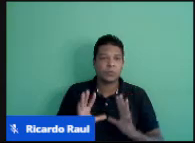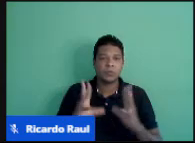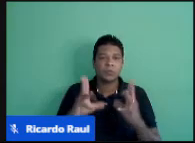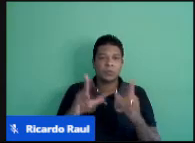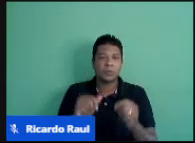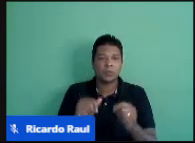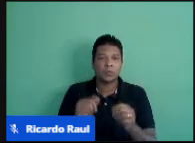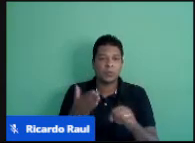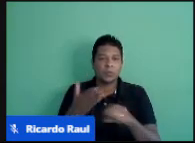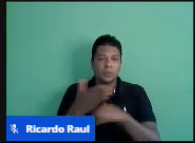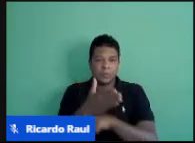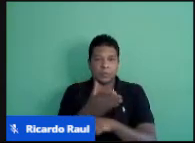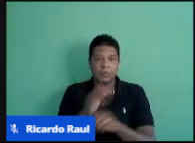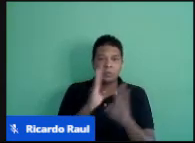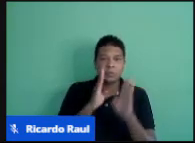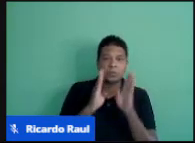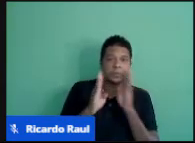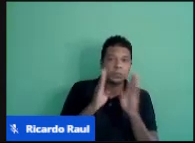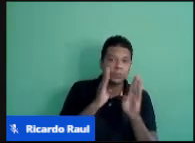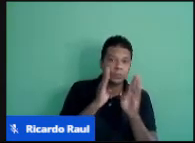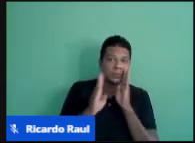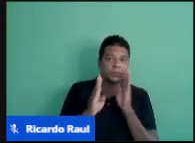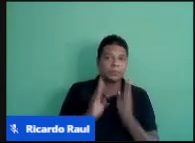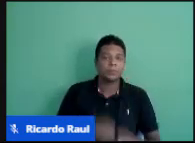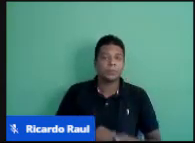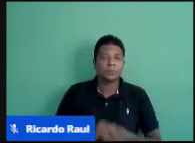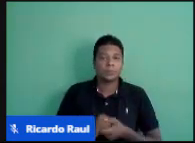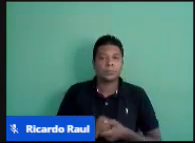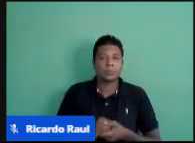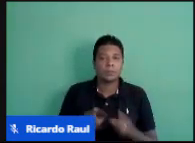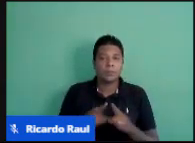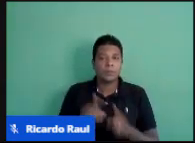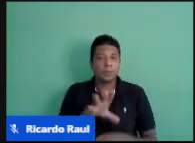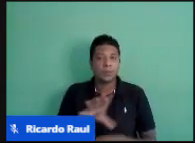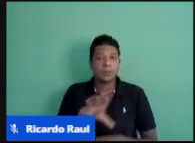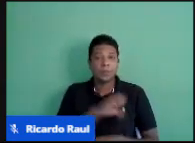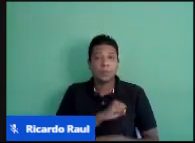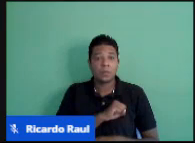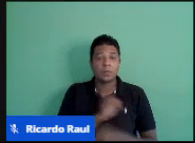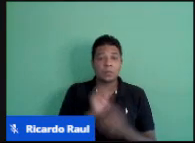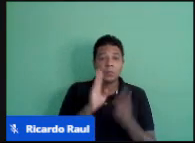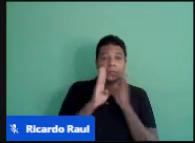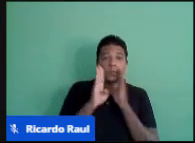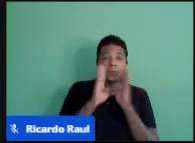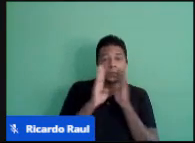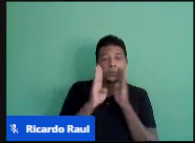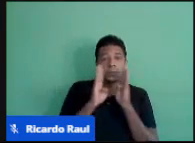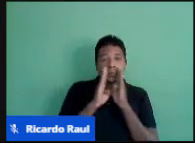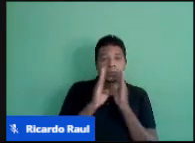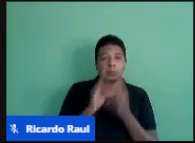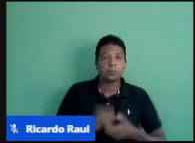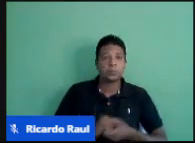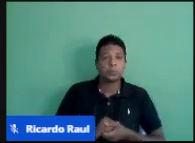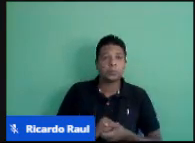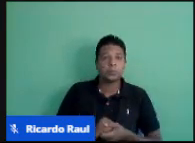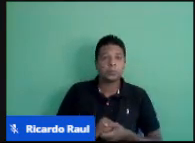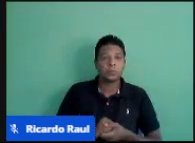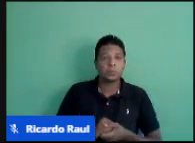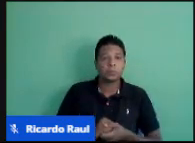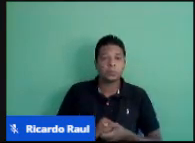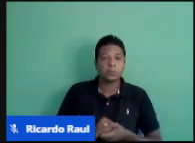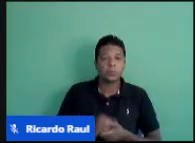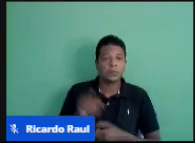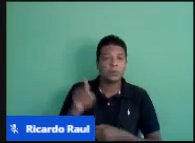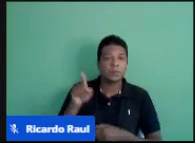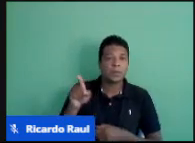acesso a essa ferramenta, tal, né? Mas eu gosto também do Facebook por conta dessa questão do conteúdo, né? Que o aluno vai lá, na